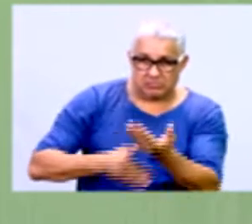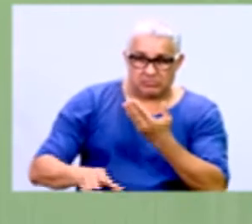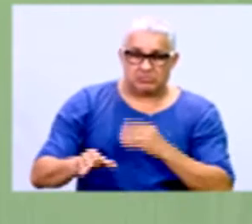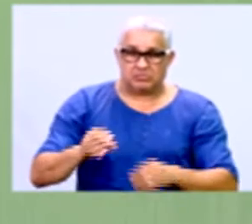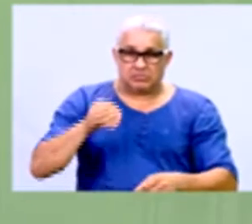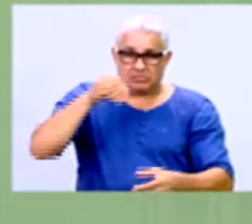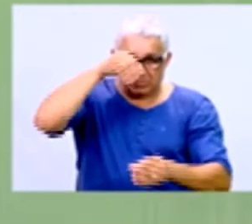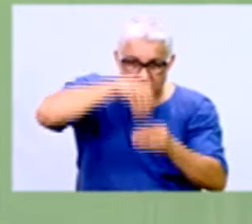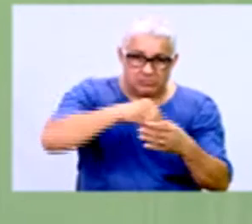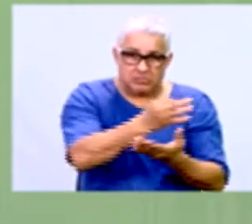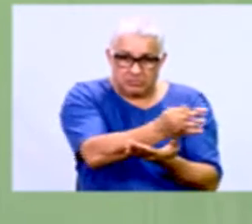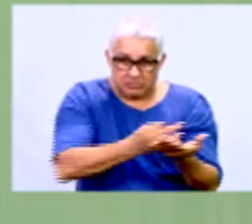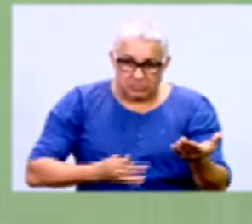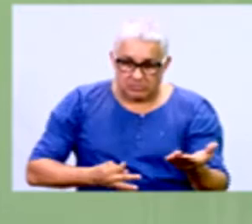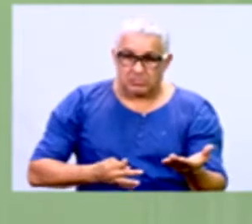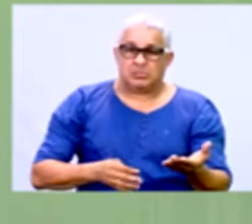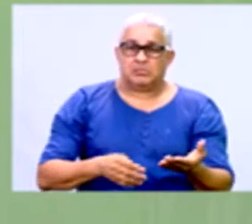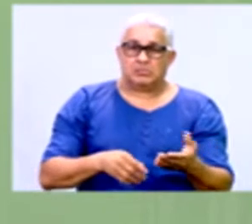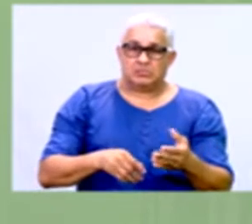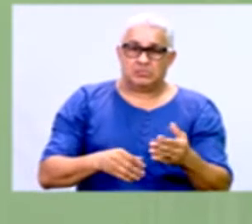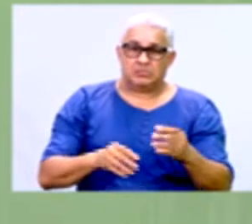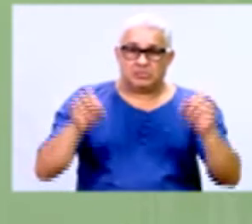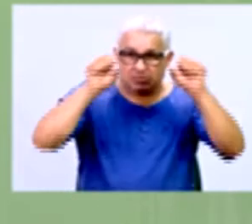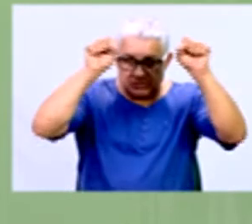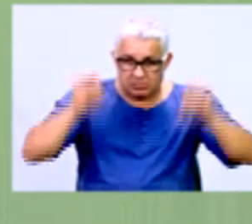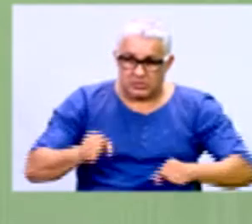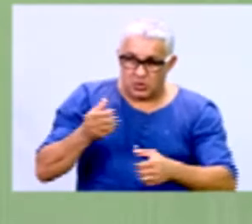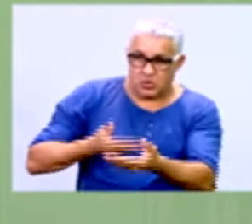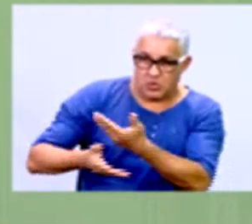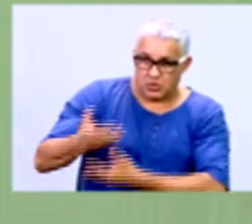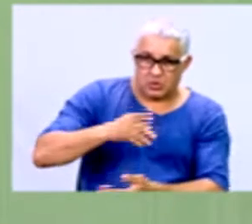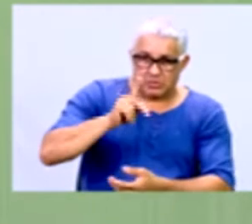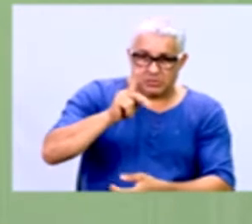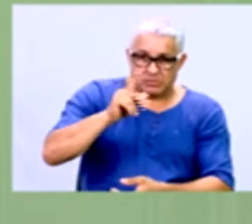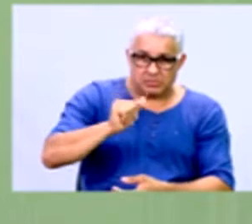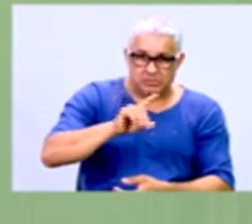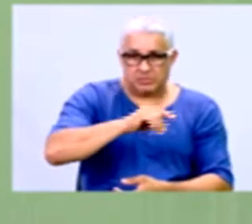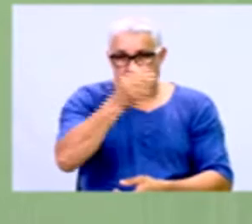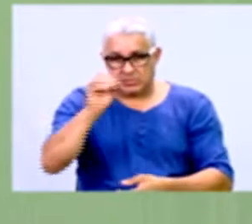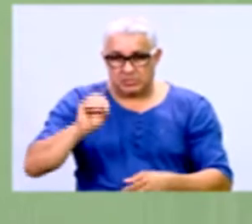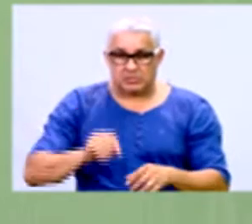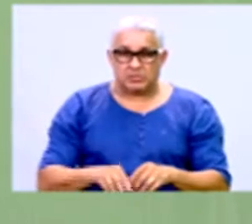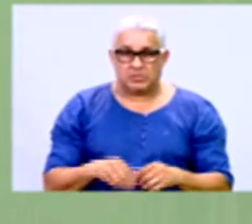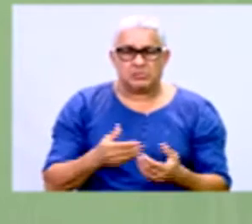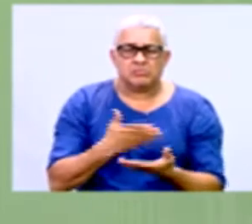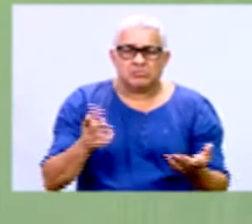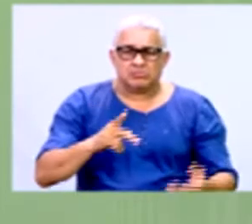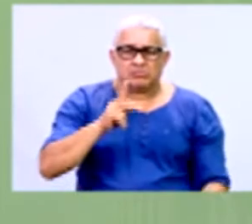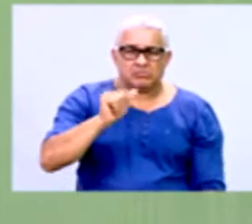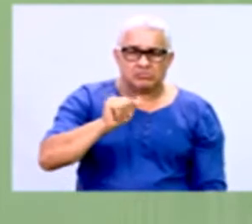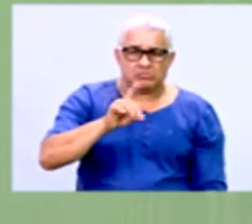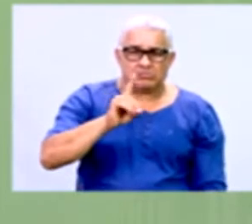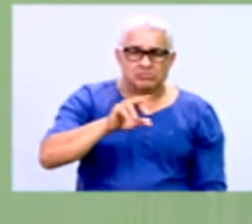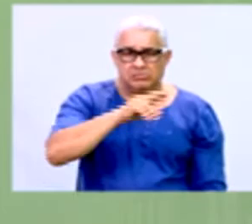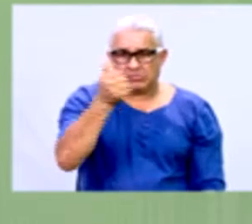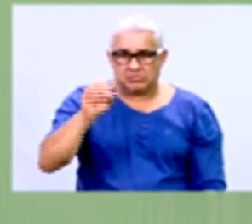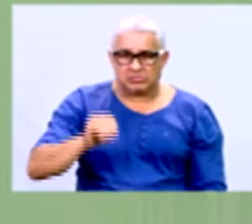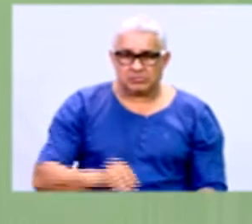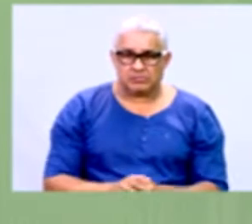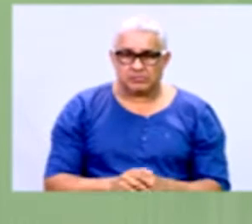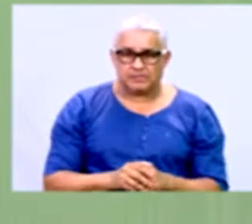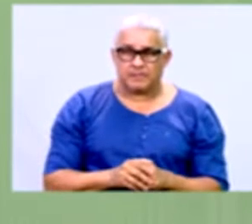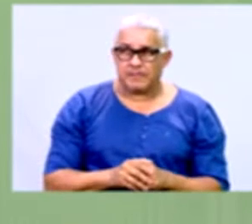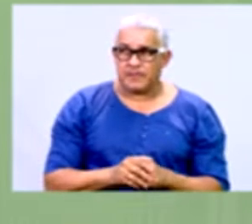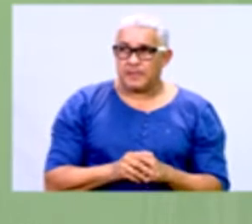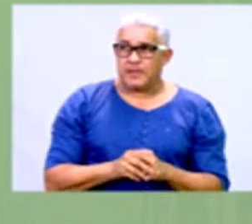intercomunicação de sistemas, né? Principalmente quando a gente fala nesse padrão, né? Qual que é esse padrão? É esse aqui que a gente vai falar aqui embaixo,